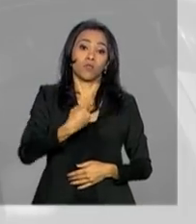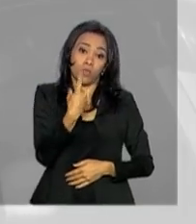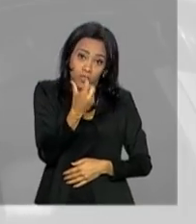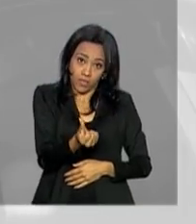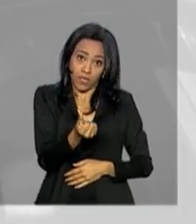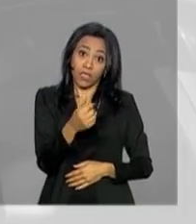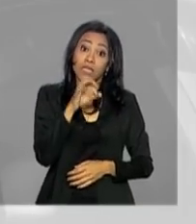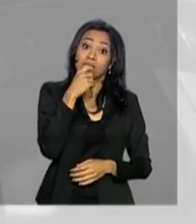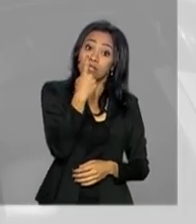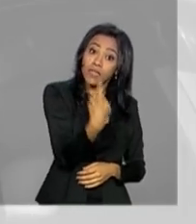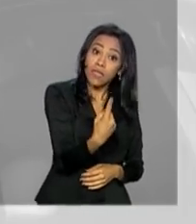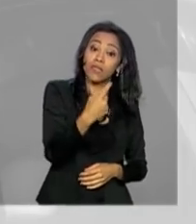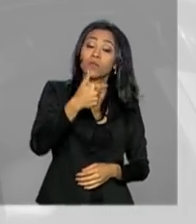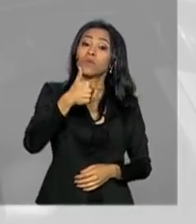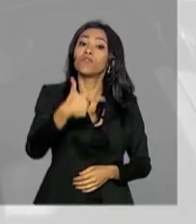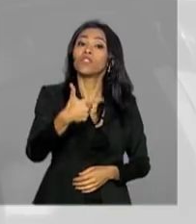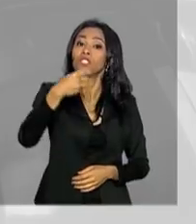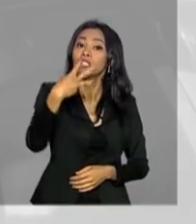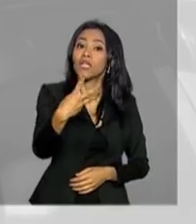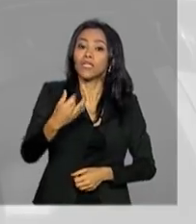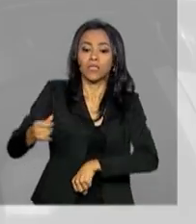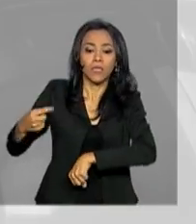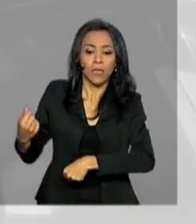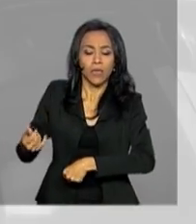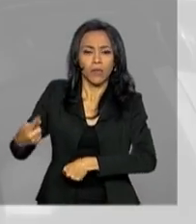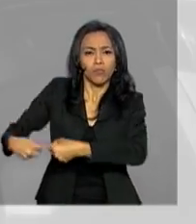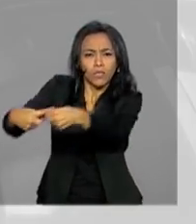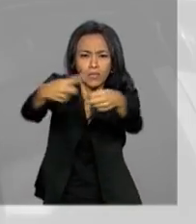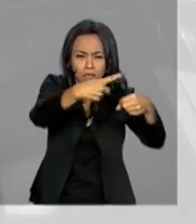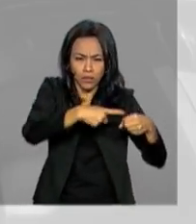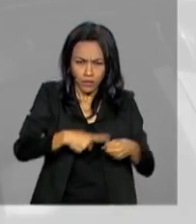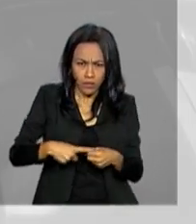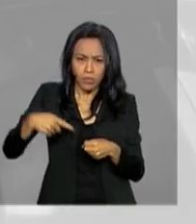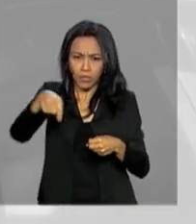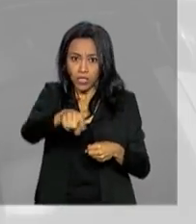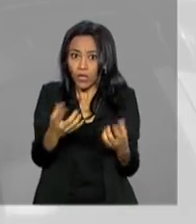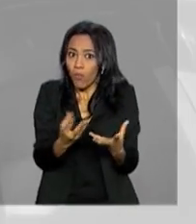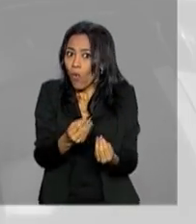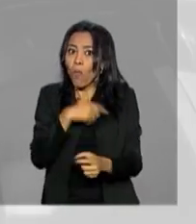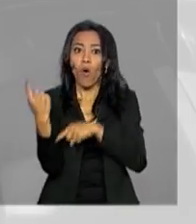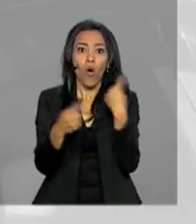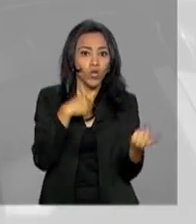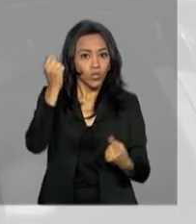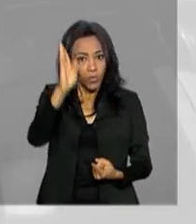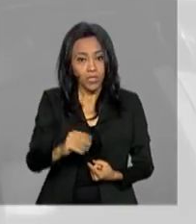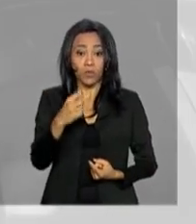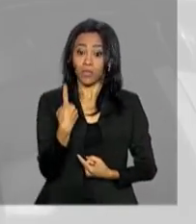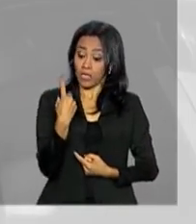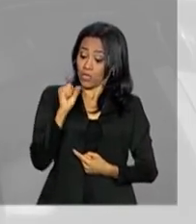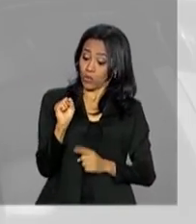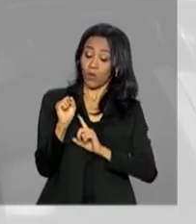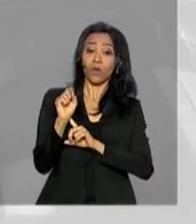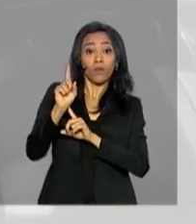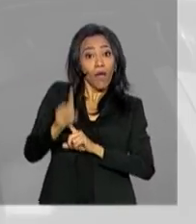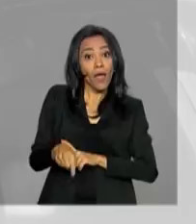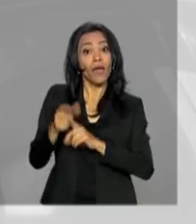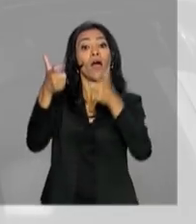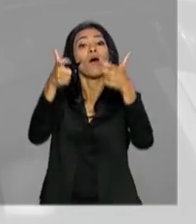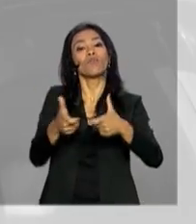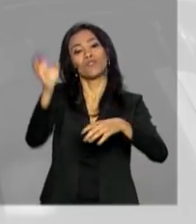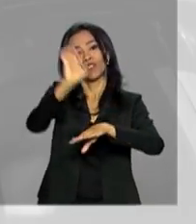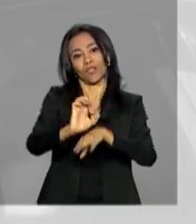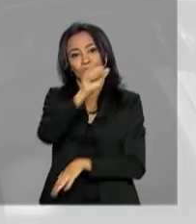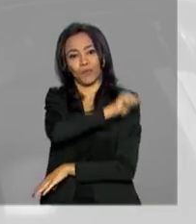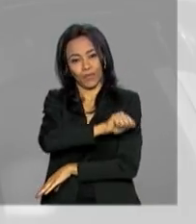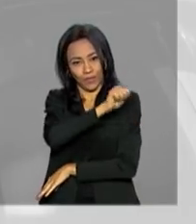dos 123 municípios onde se concentravam metade das mortes violentas no Brasil, 18 estavam localizados no Rio de